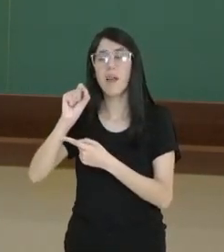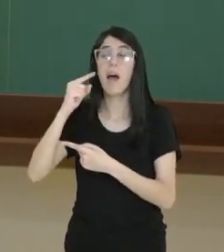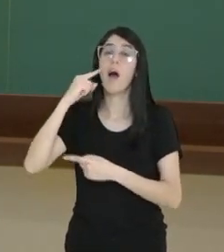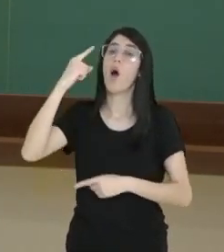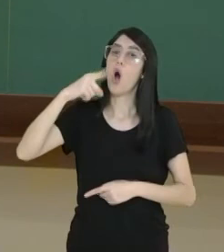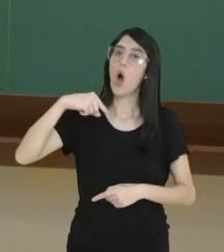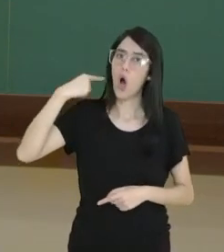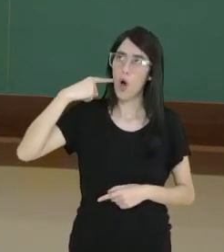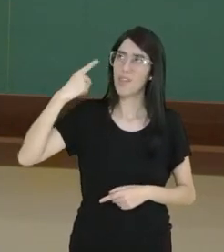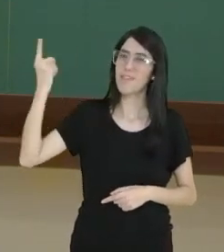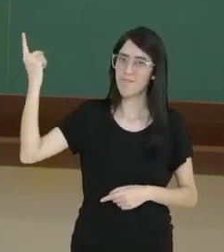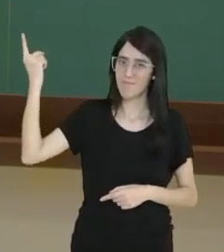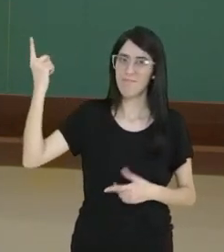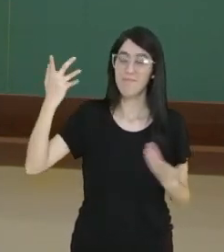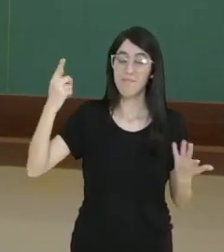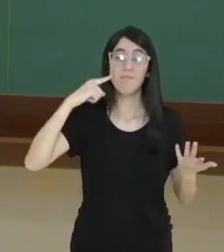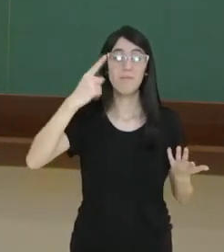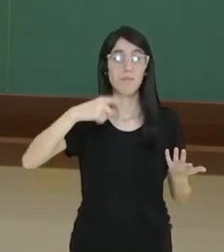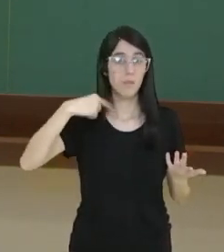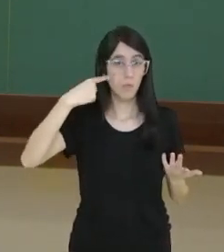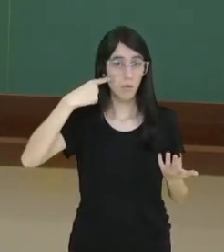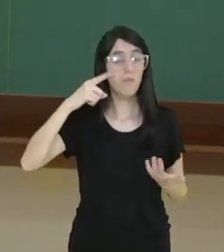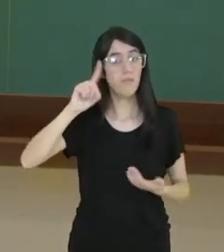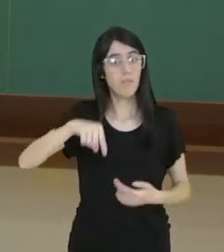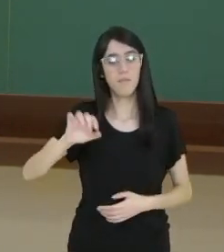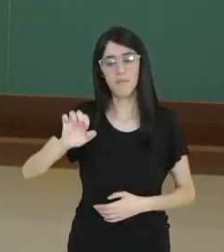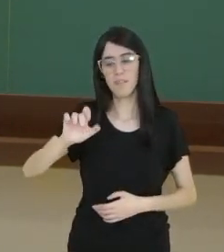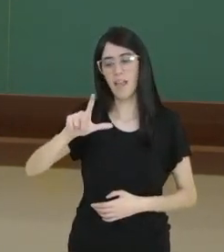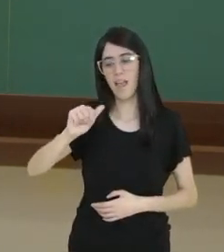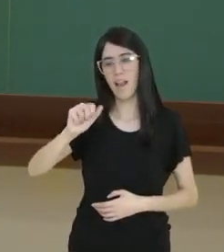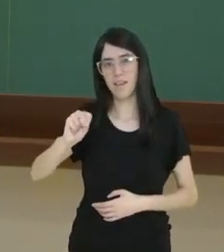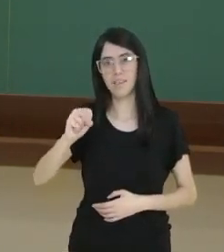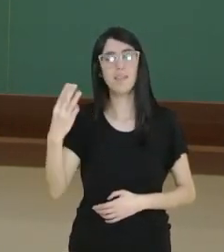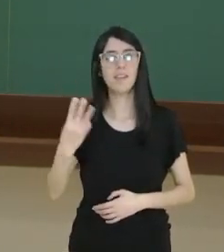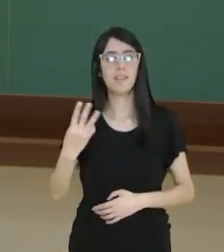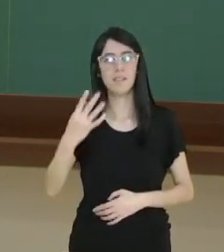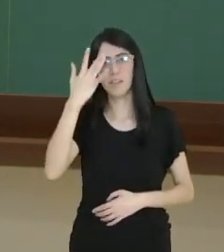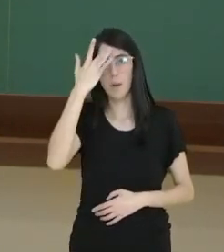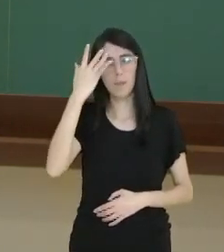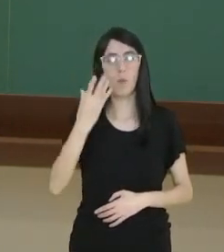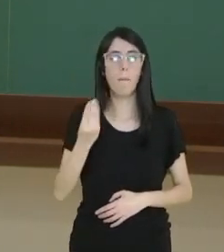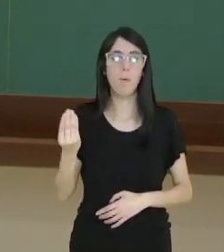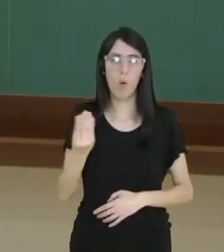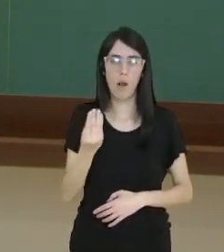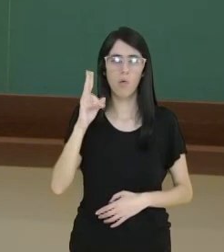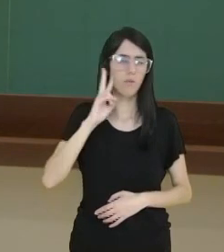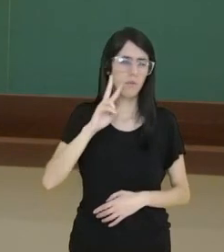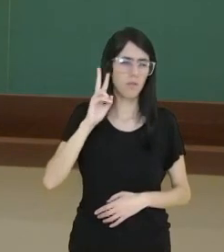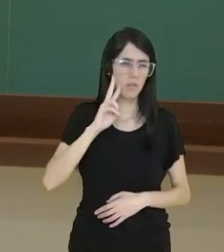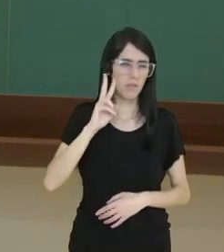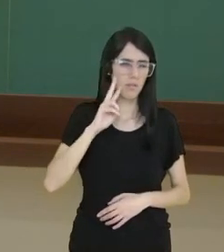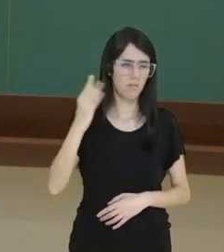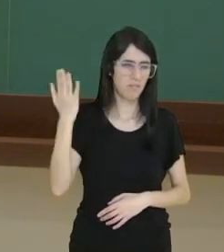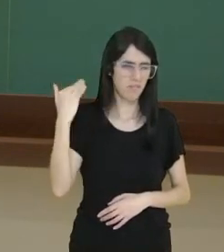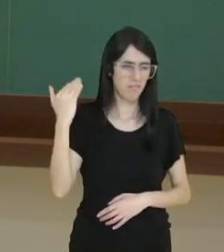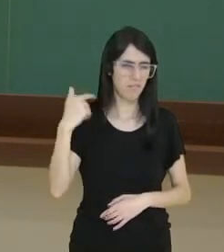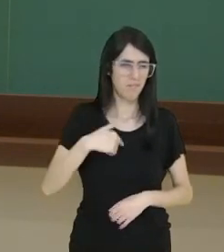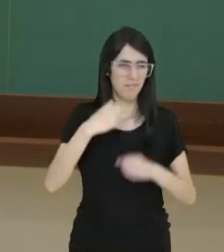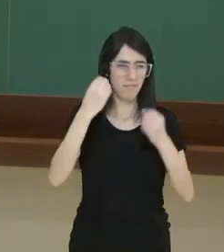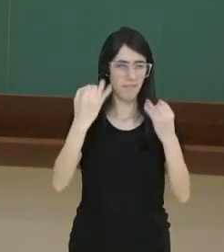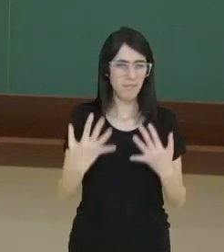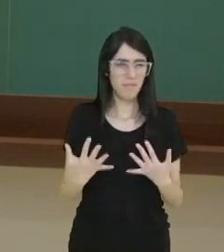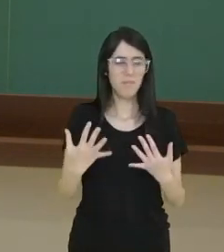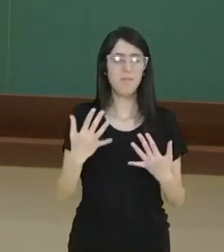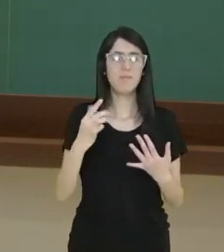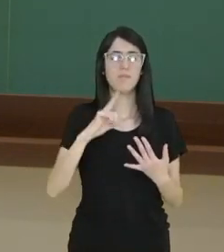as rodas é como se fosse elas. E elas é a terceira pessoa do plural. Lembra lá as pessoas do discurso que o